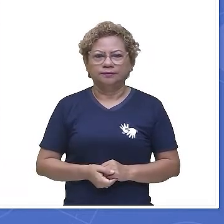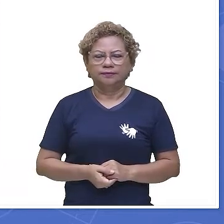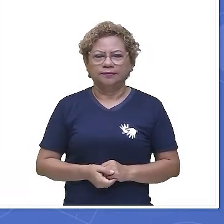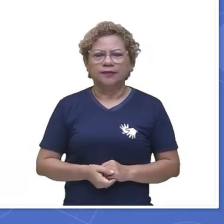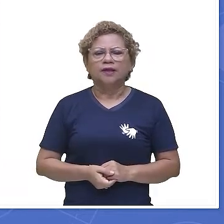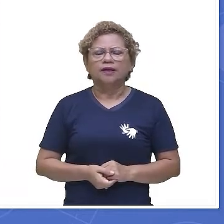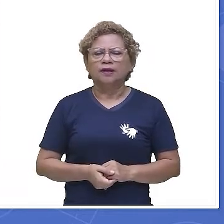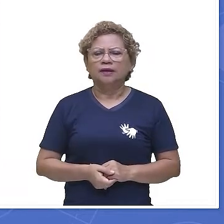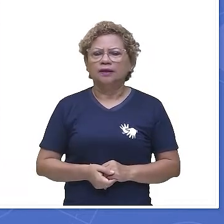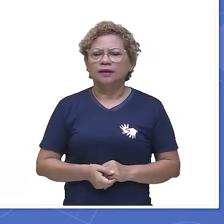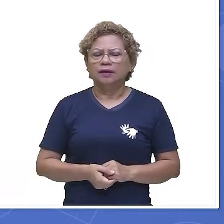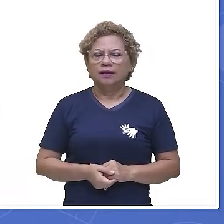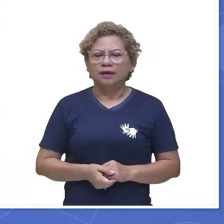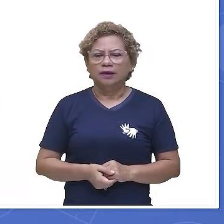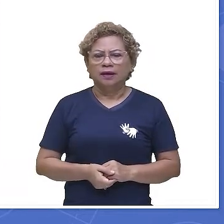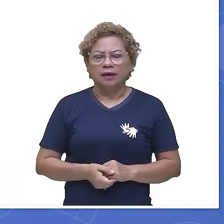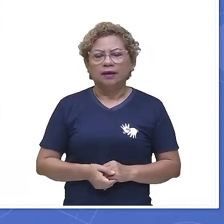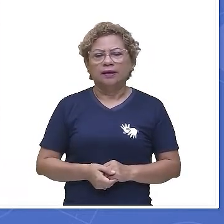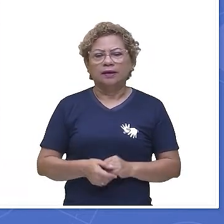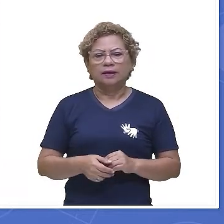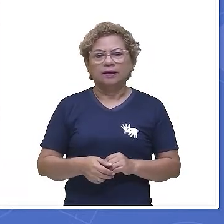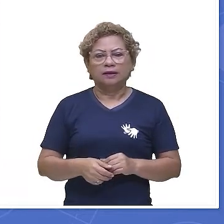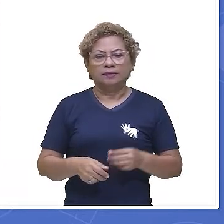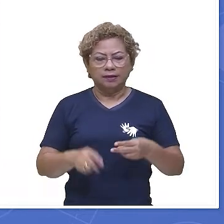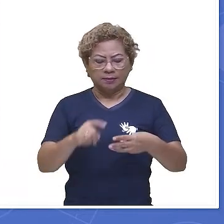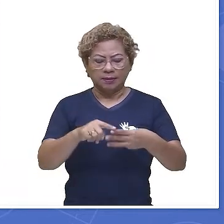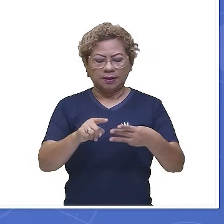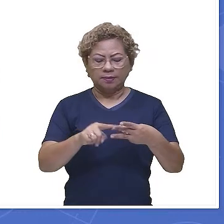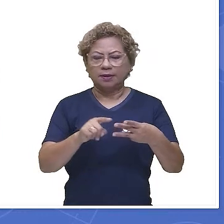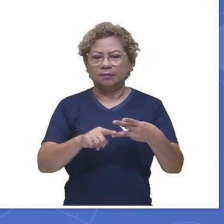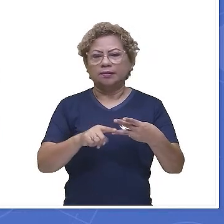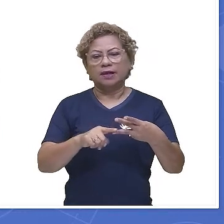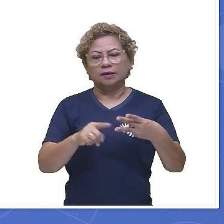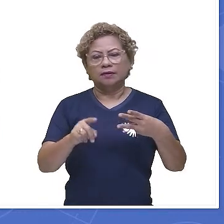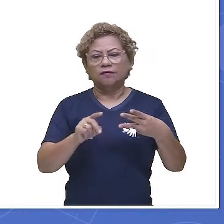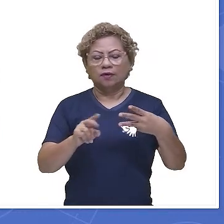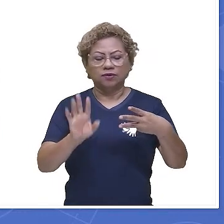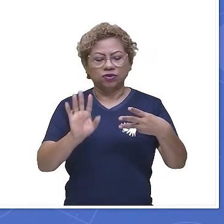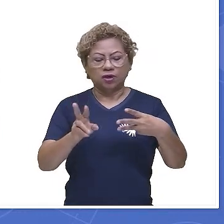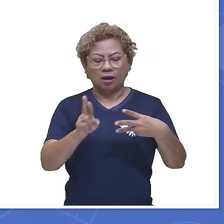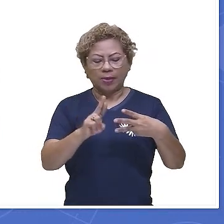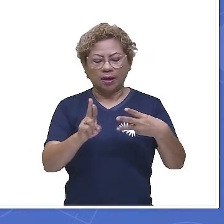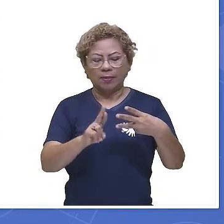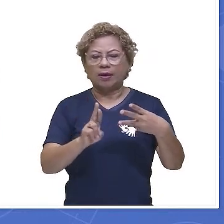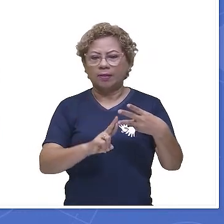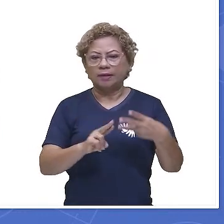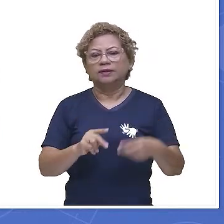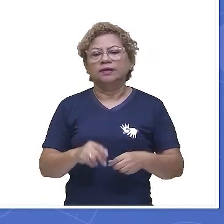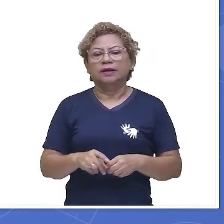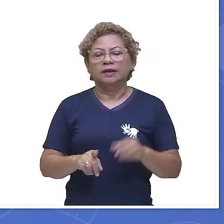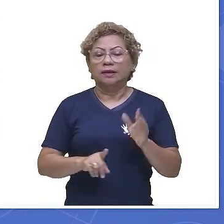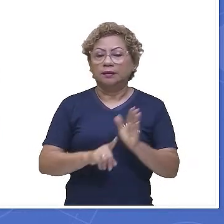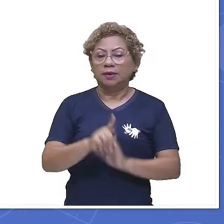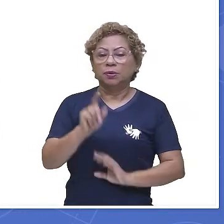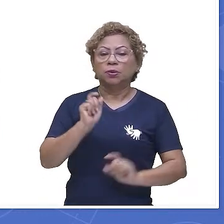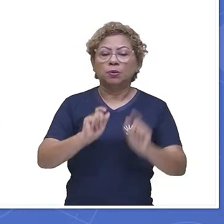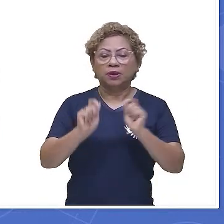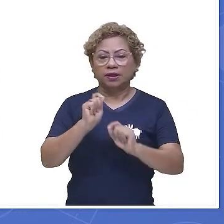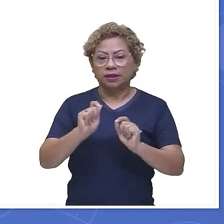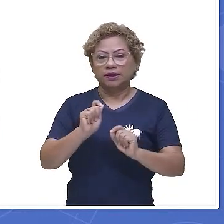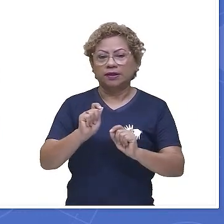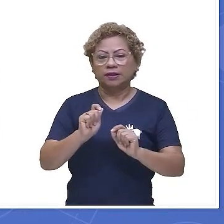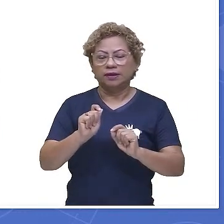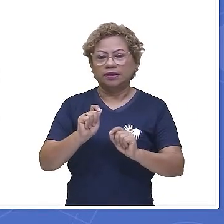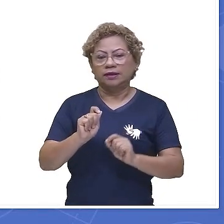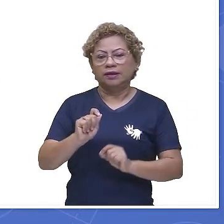terceira pergunta, a questão das grandezas escalares e vetorial. Primeiro vamos saber o conceito, né? O que é uma grandeza escalar?